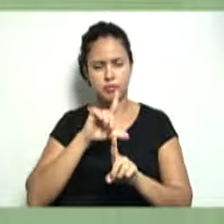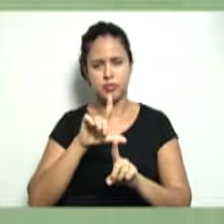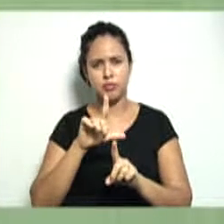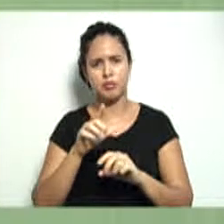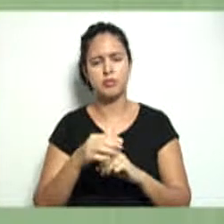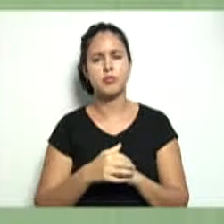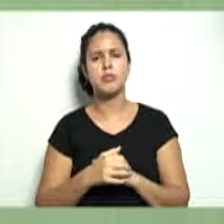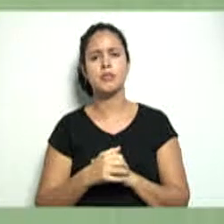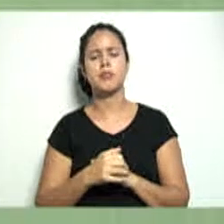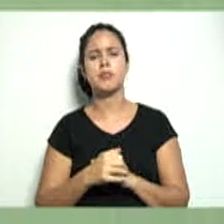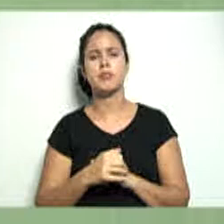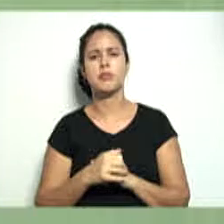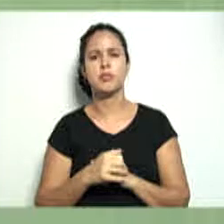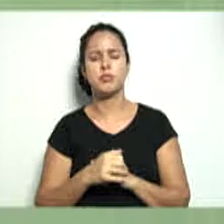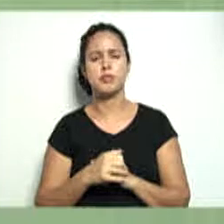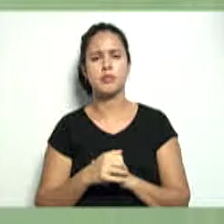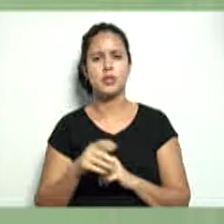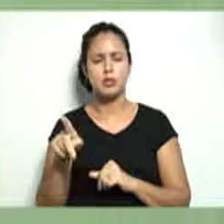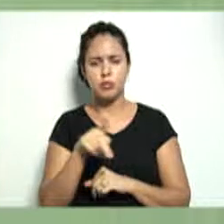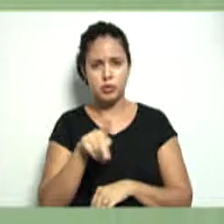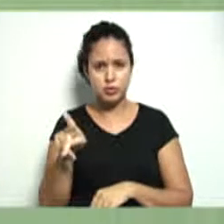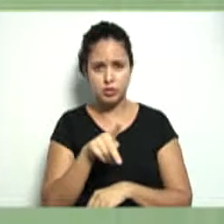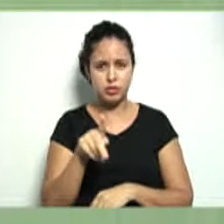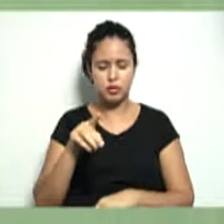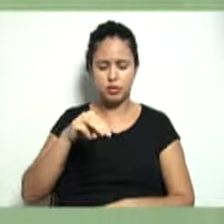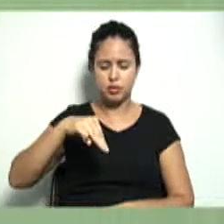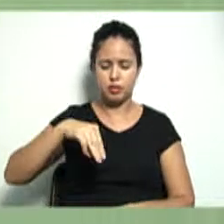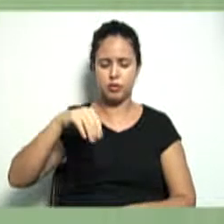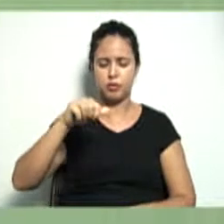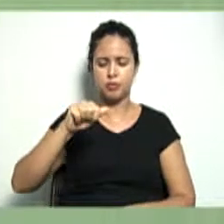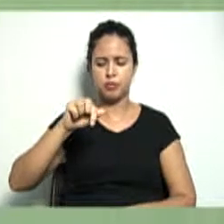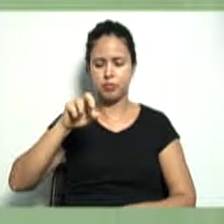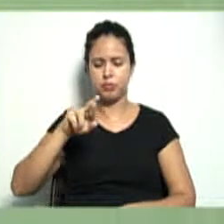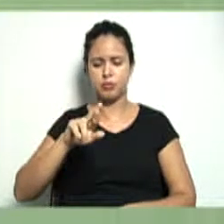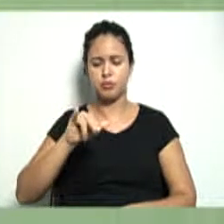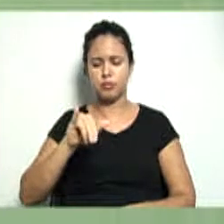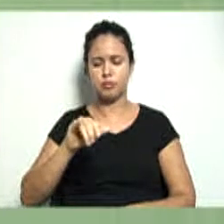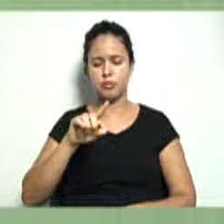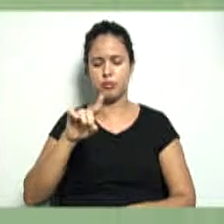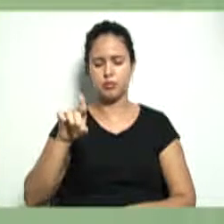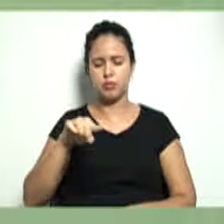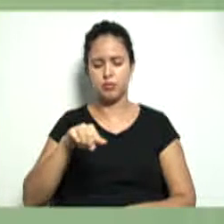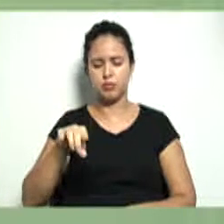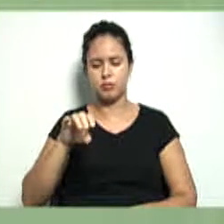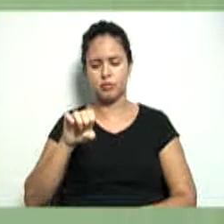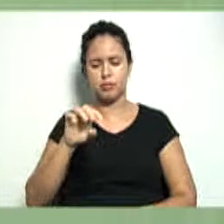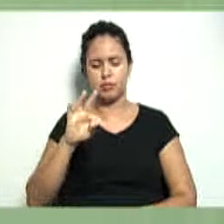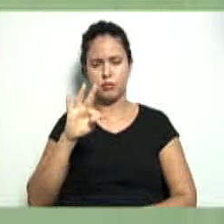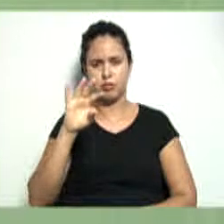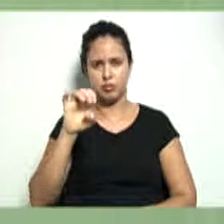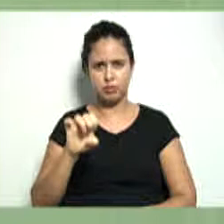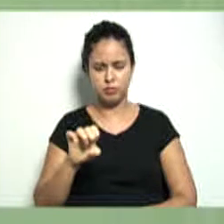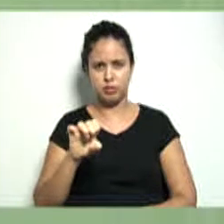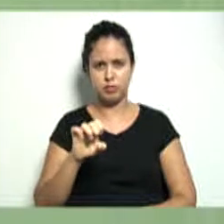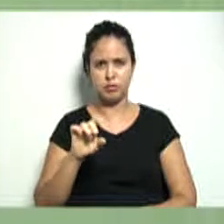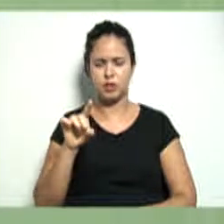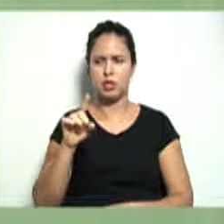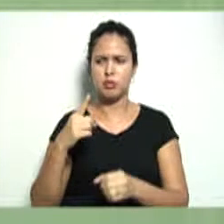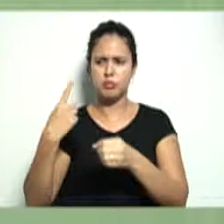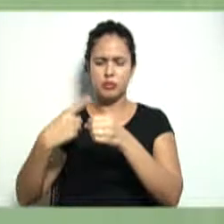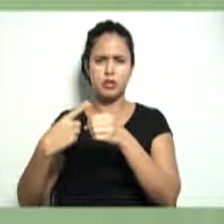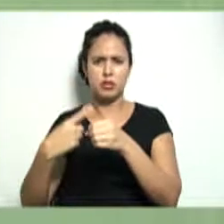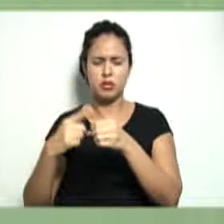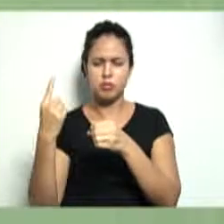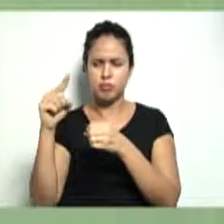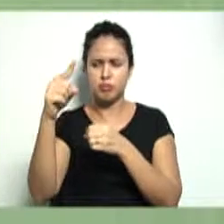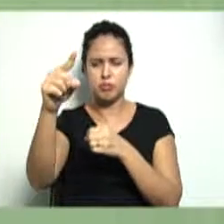Teve aqui a professora Marisete, lá da escola JK de Rolim de Moura, disse que os estudantes também